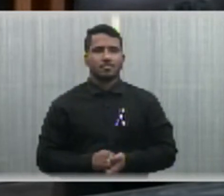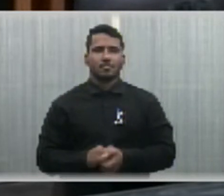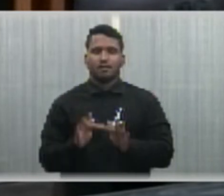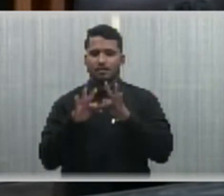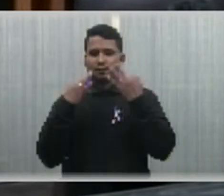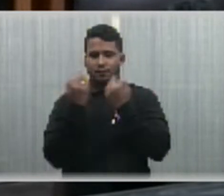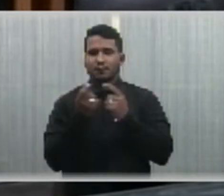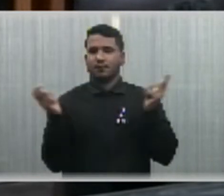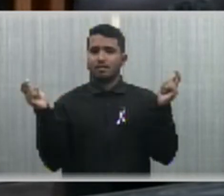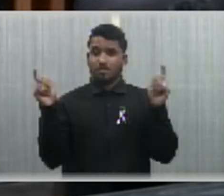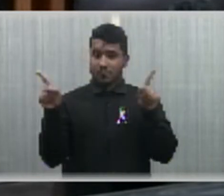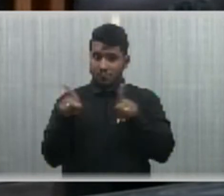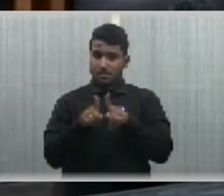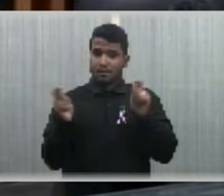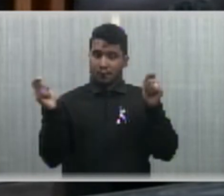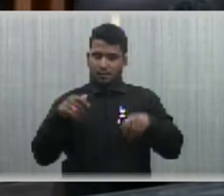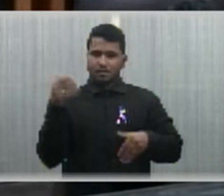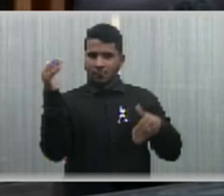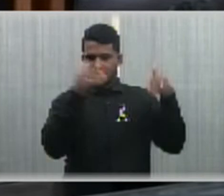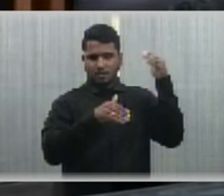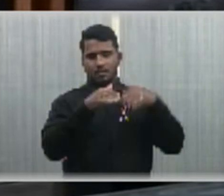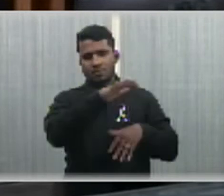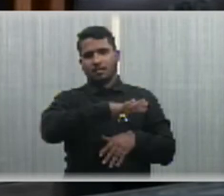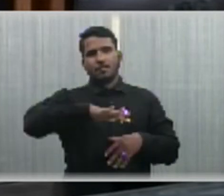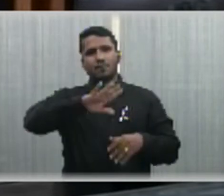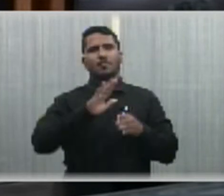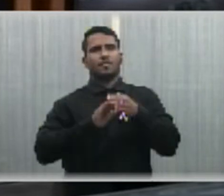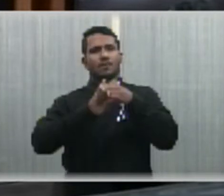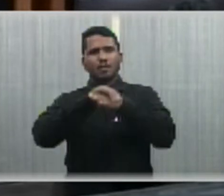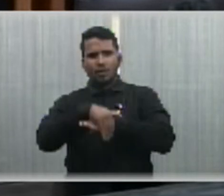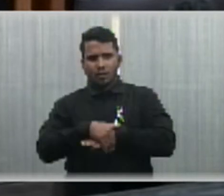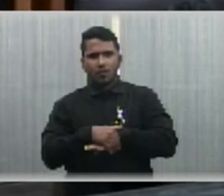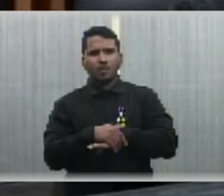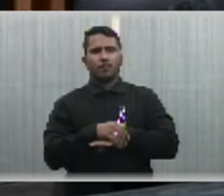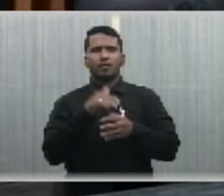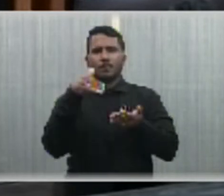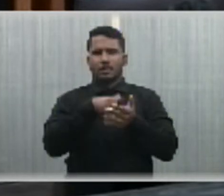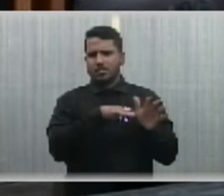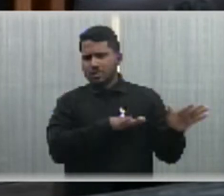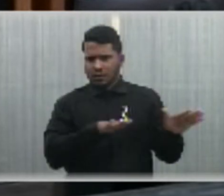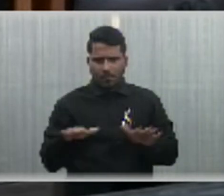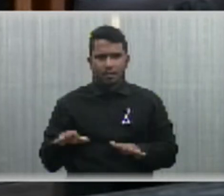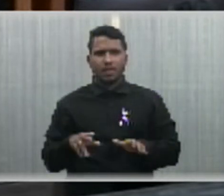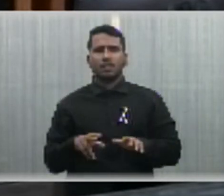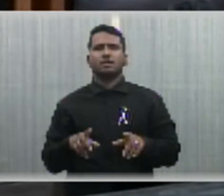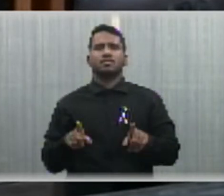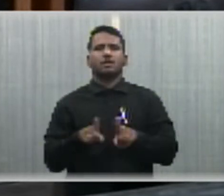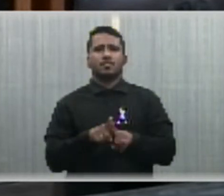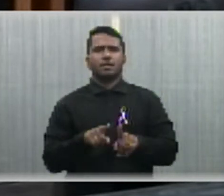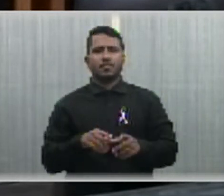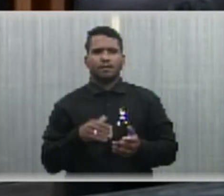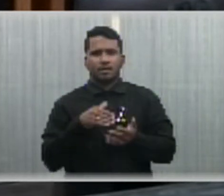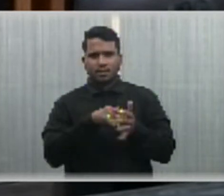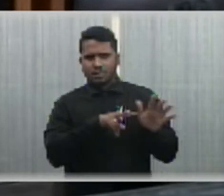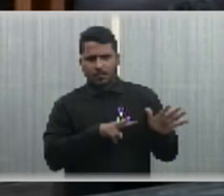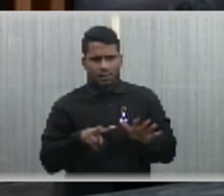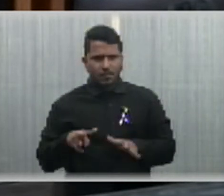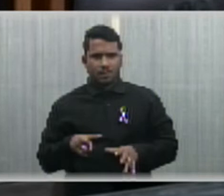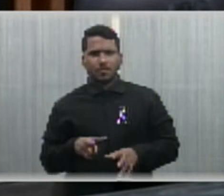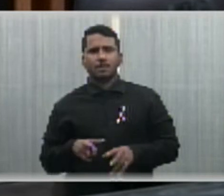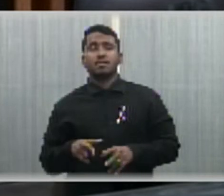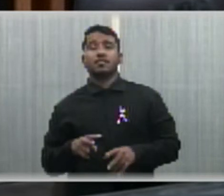poderem frequentar aquele espaço no período da noite, nos finais de semana, e nós termos a